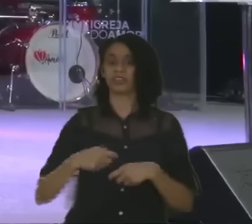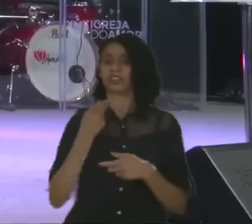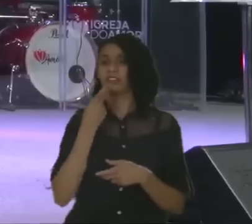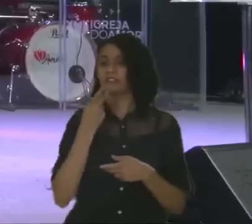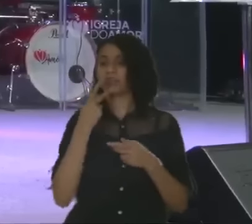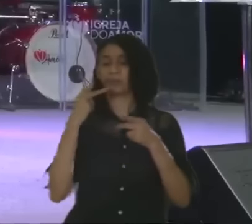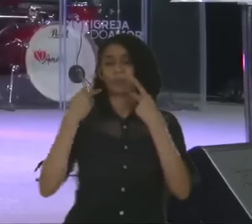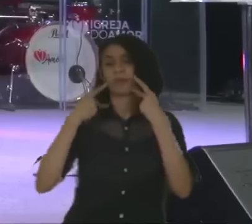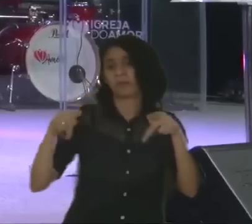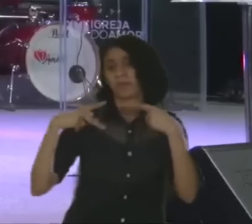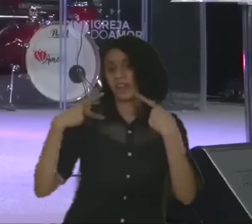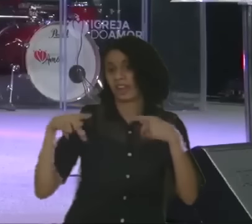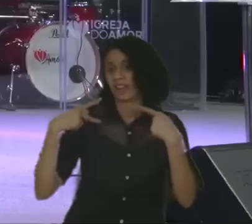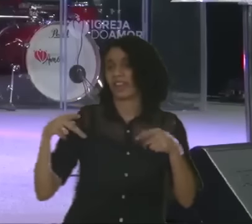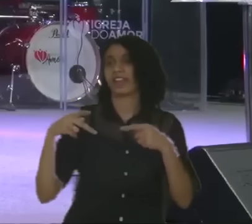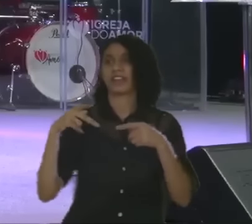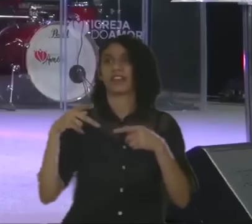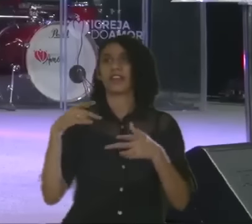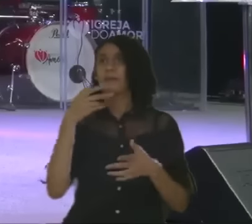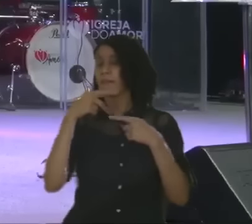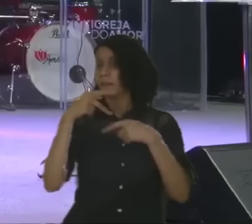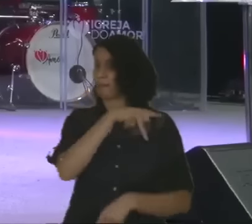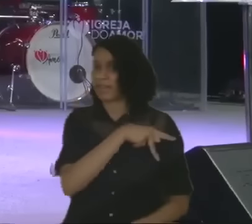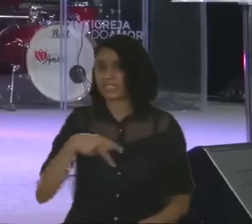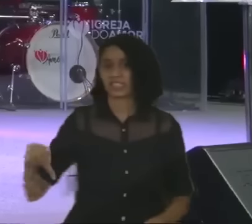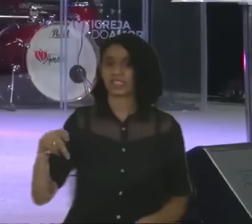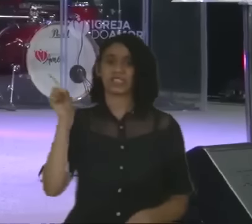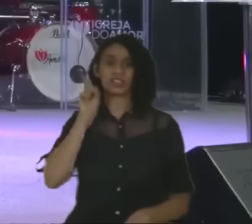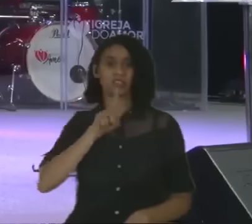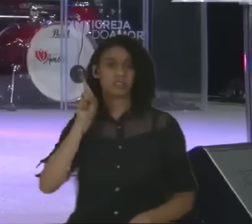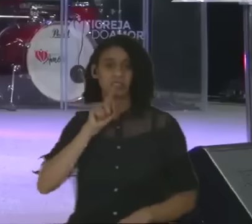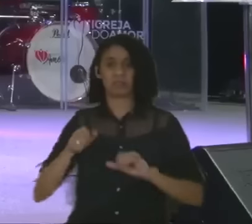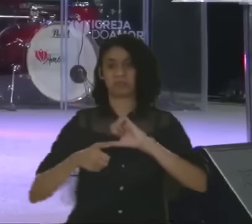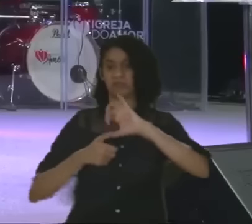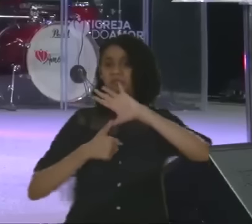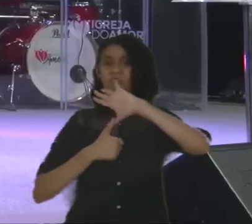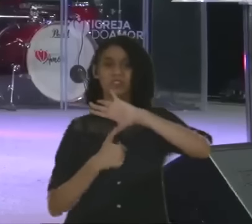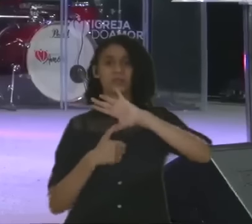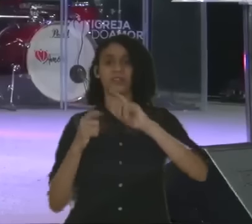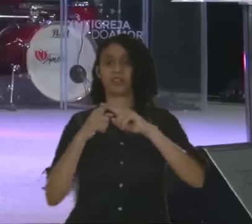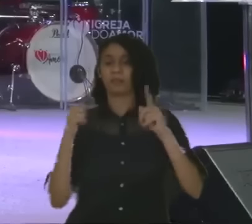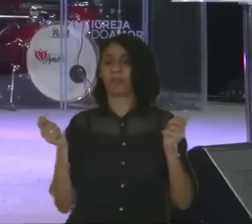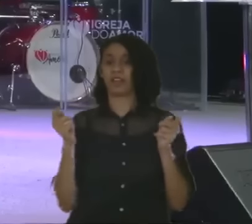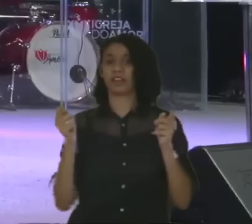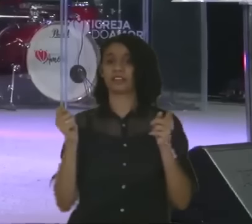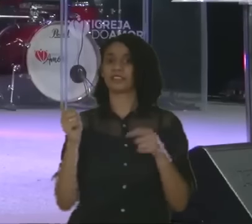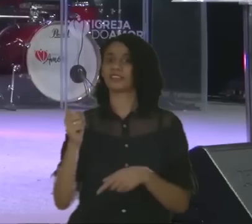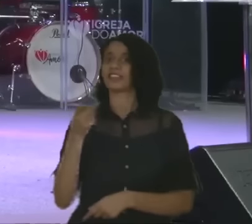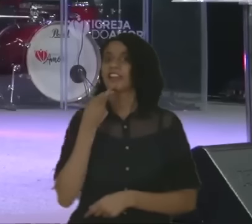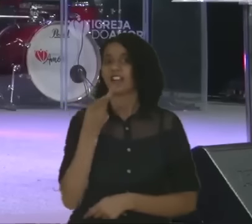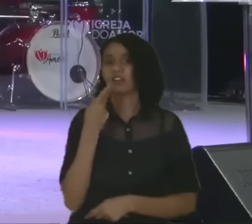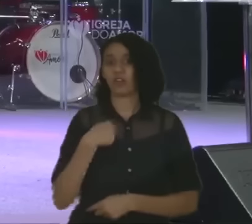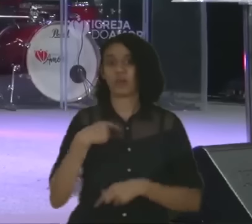pregar pra presidente norte-americanos para ser Conselheiro de pessoas importantes mas ele disse assim eu preciso do poder do Espírito Santo para viver é uma necessidade